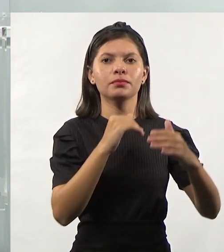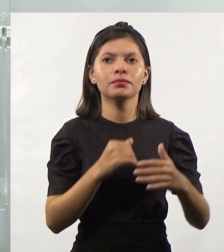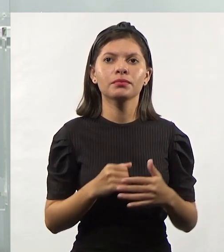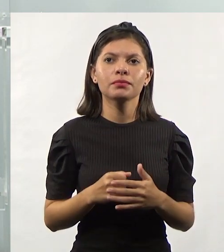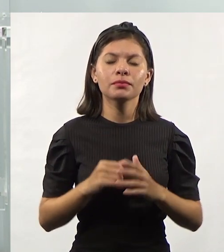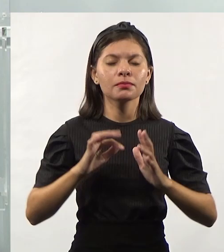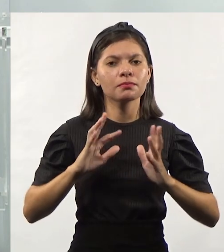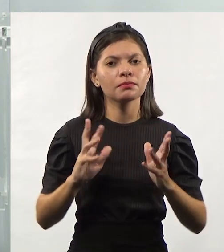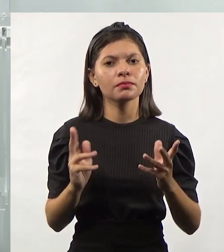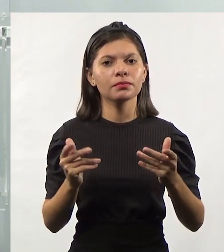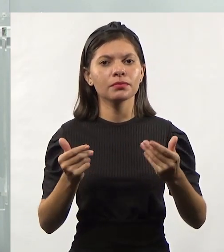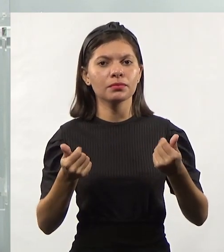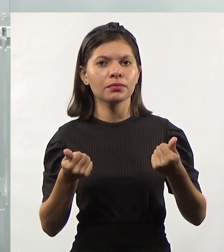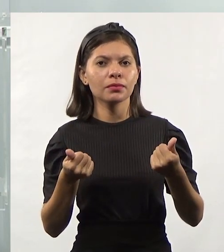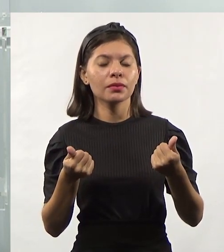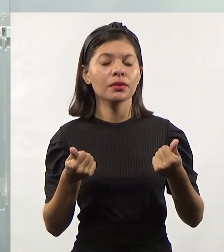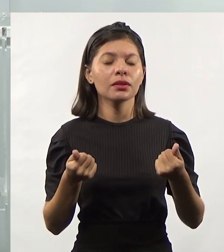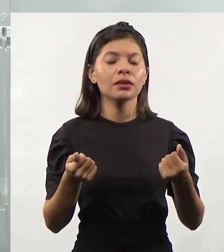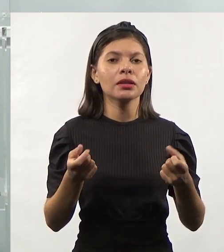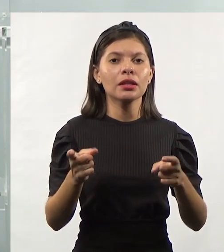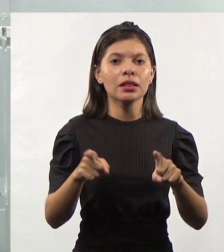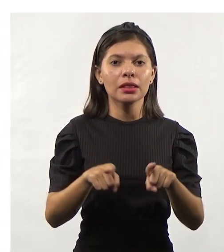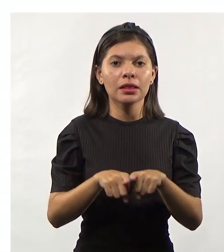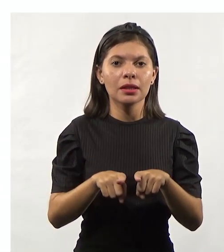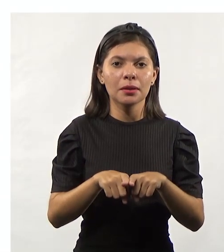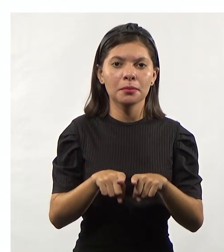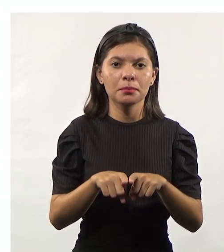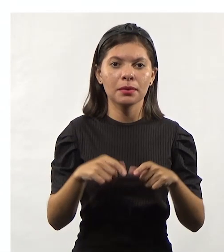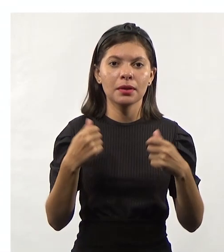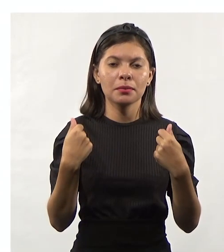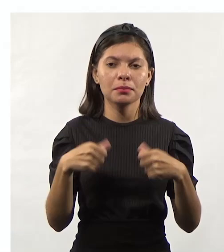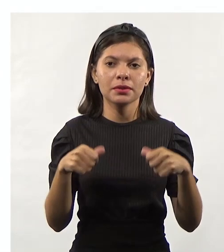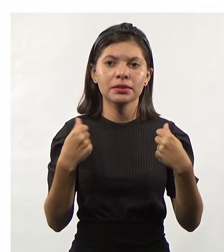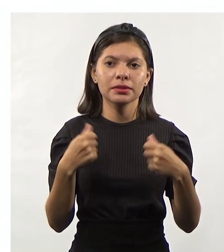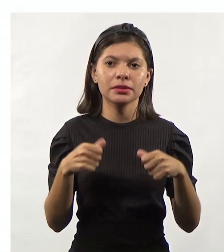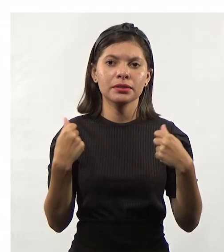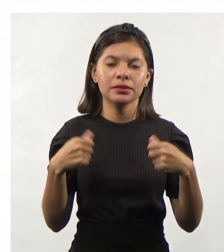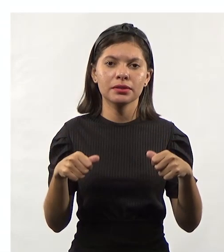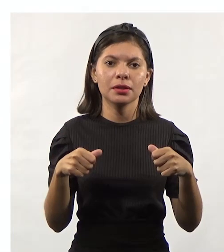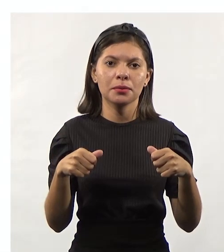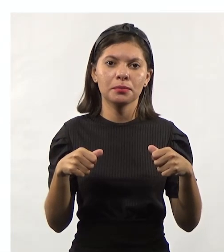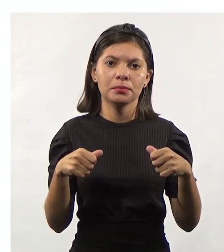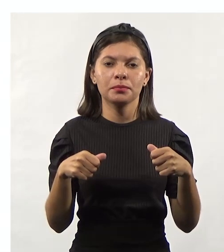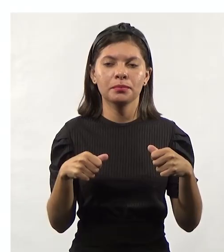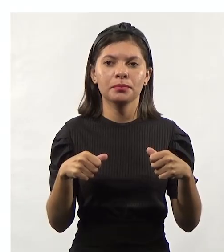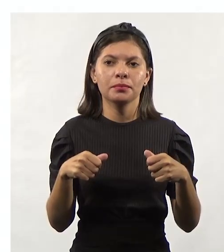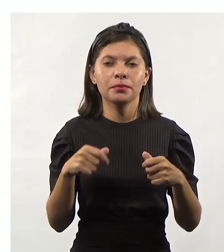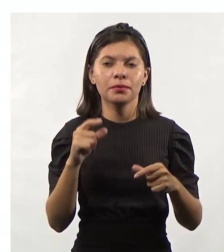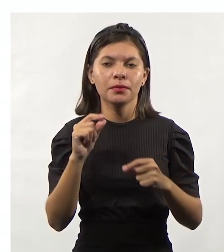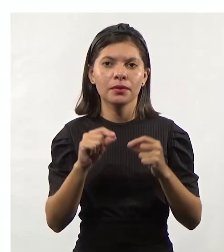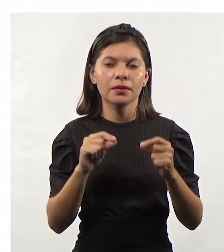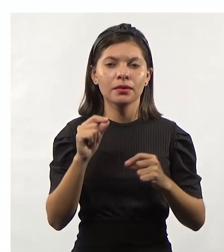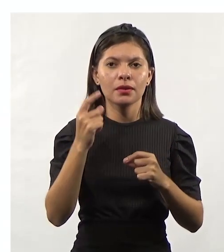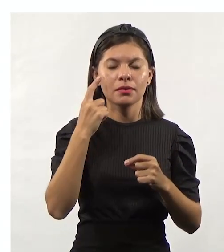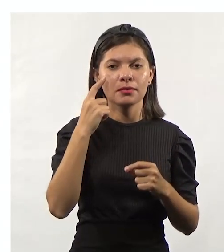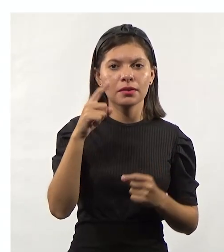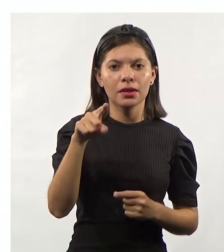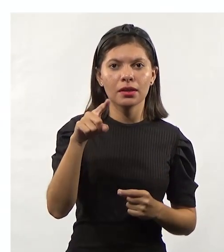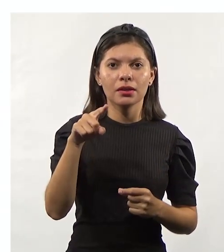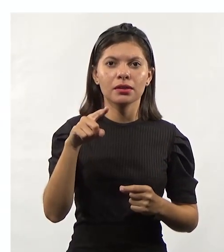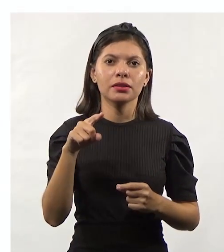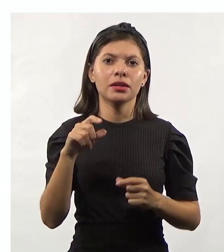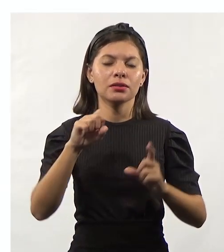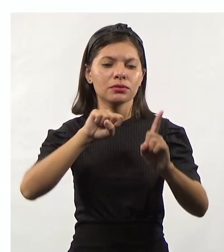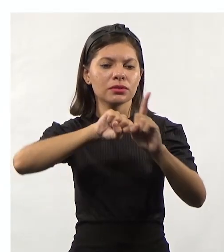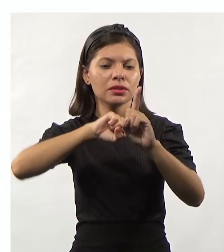tem capacidade de fazer, né? A outra coisa que a gente precisa observar é que a sociedade da informação